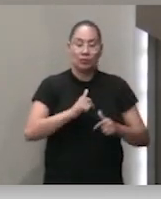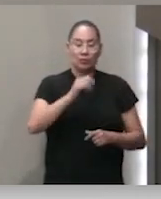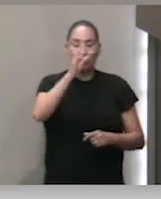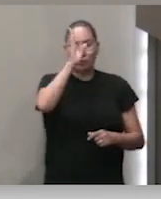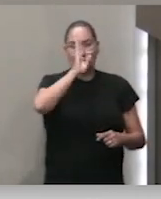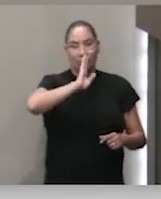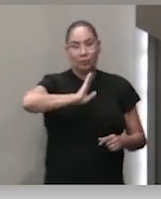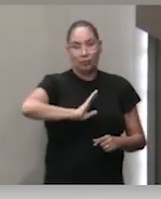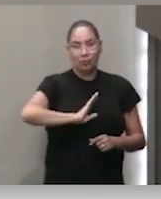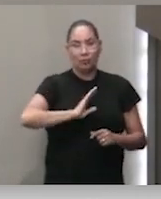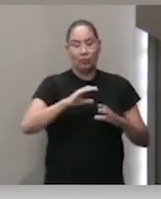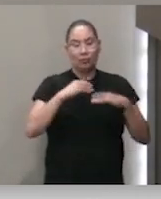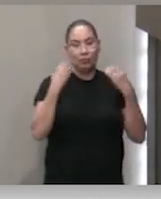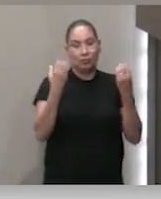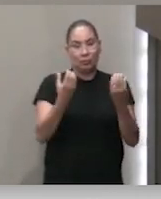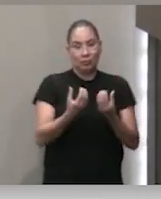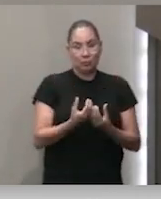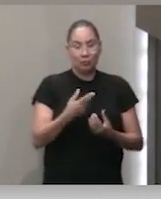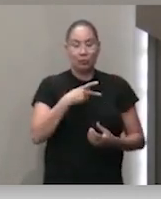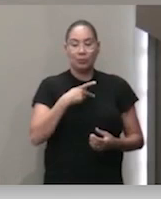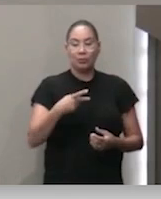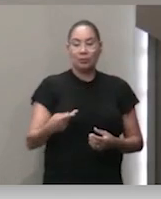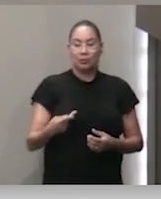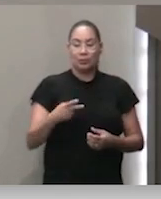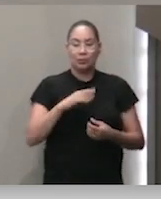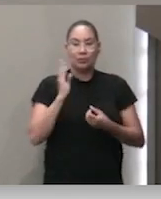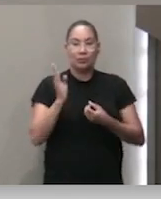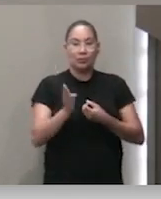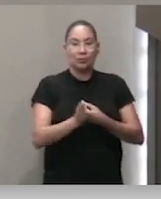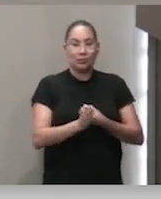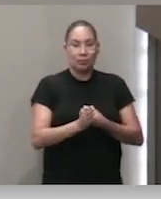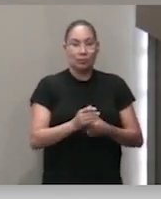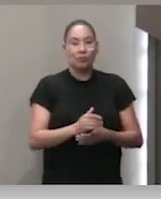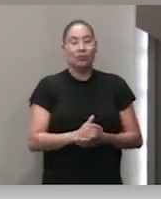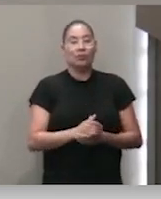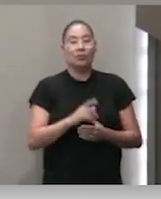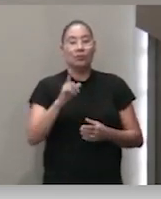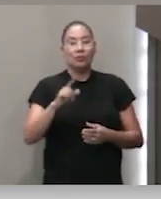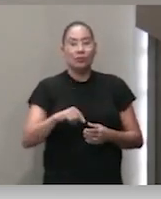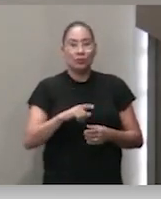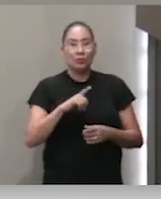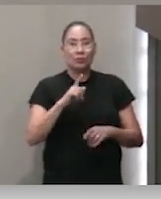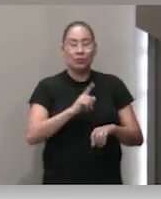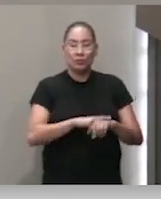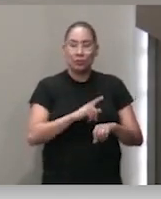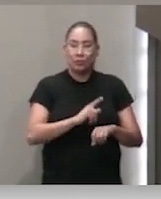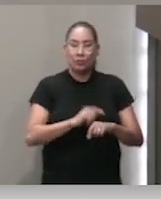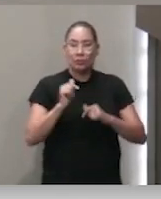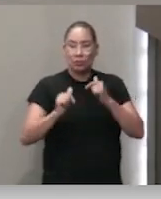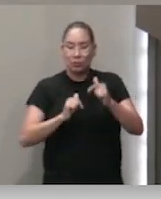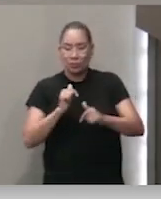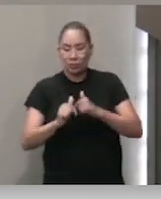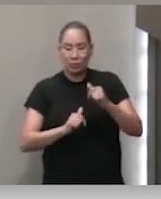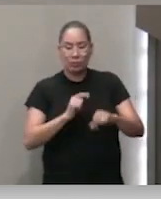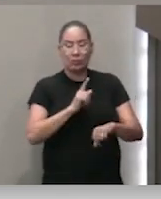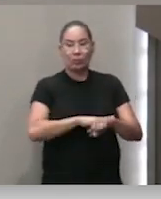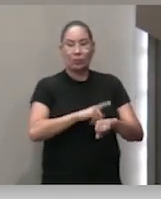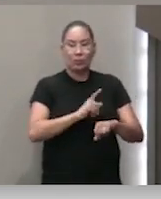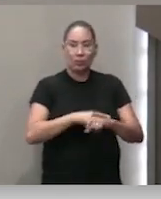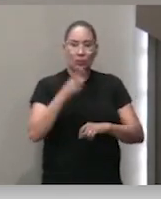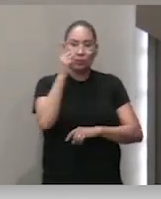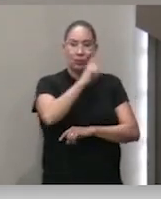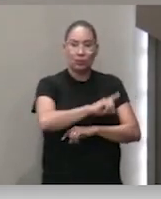gratuita para as comunidades. O presidente de bairro é uma pessoa iluminada, viu? Porque tira o tempo do seu trabalho, do seu dia a dia, para